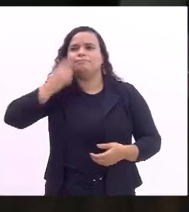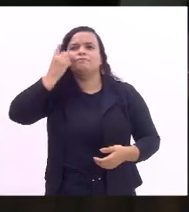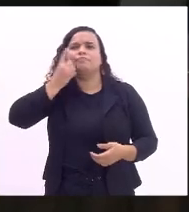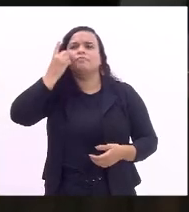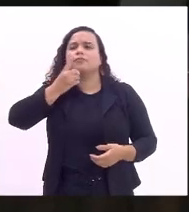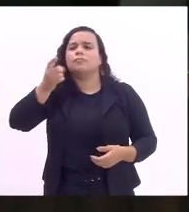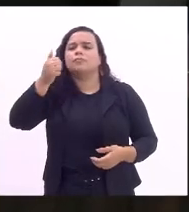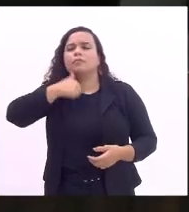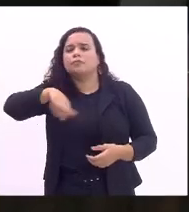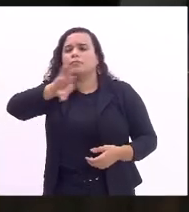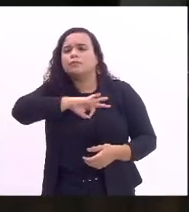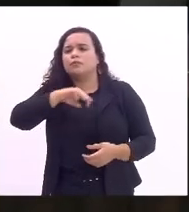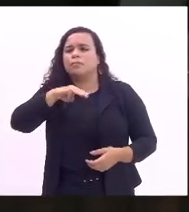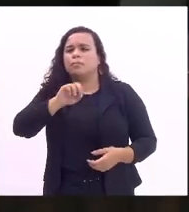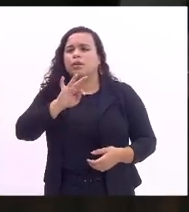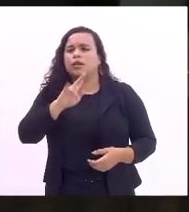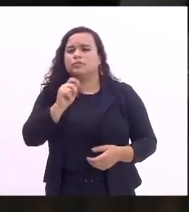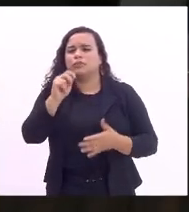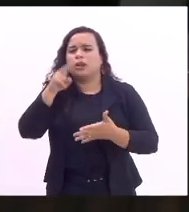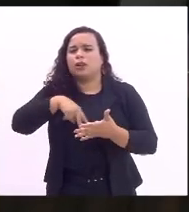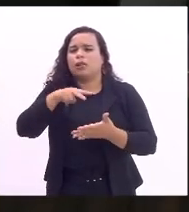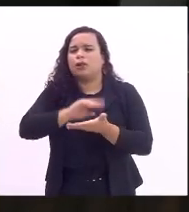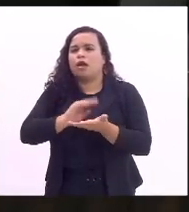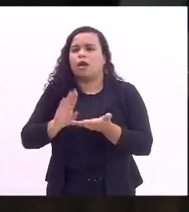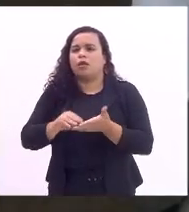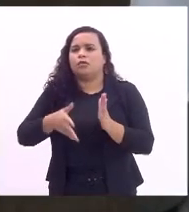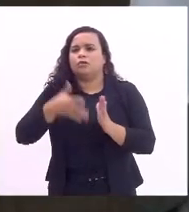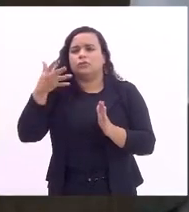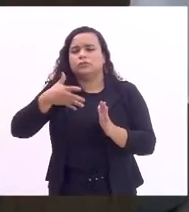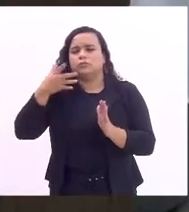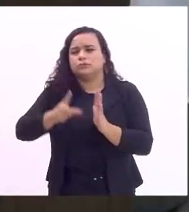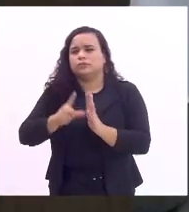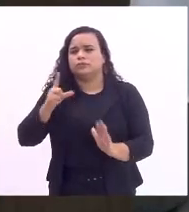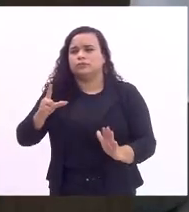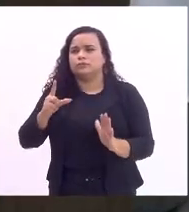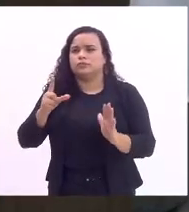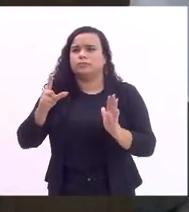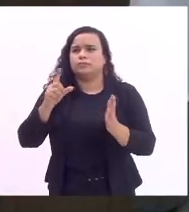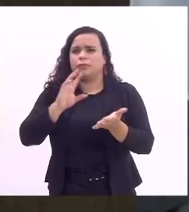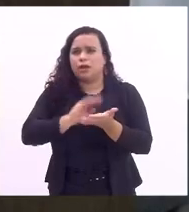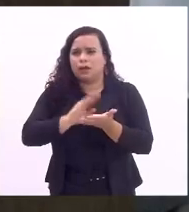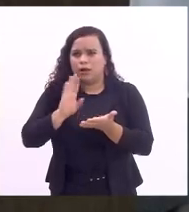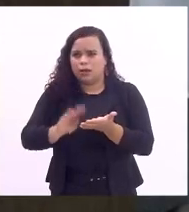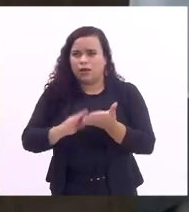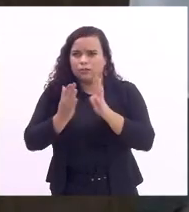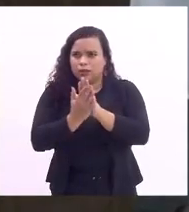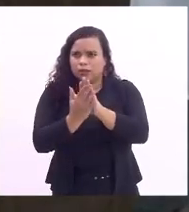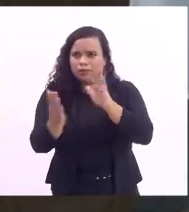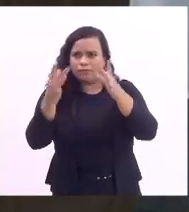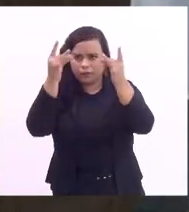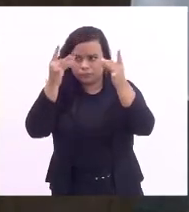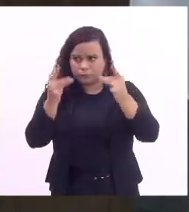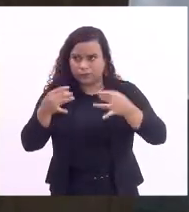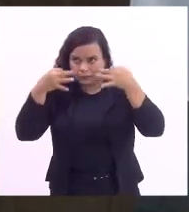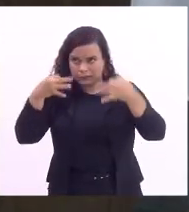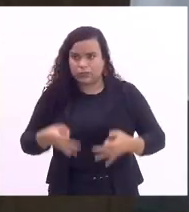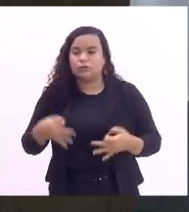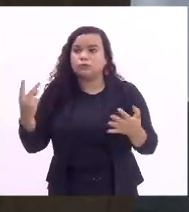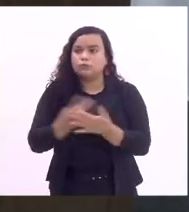fazer a leitura da ata da sessão anterior. A ata reflete com exatidão o ocorrido